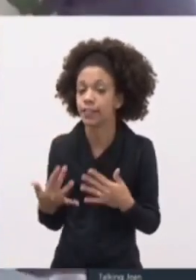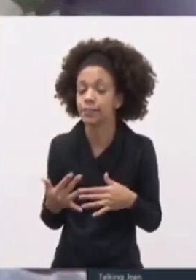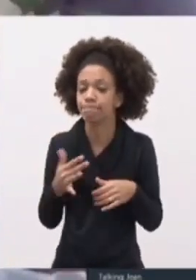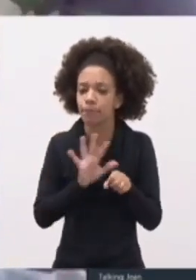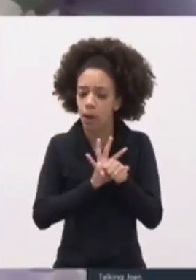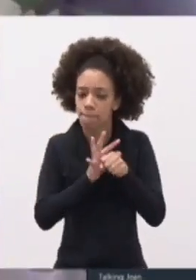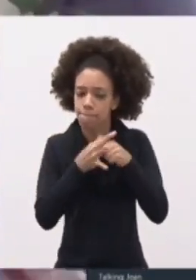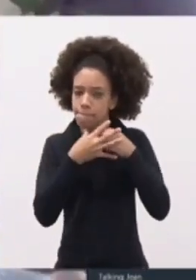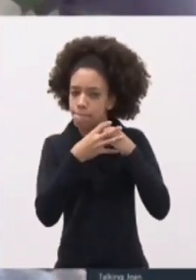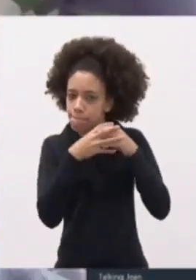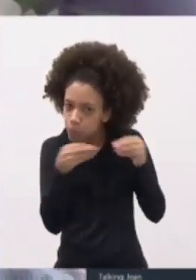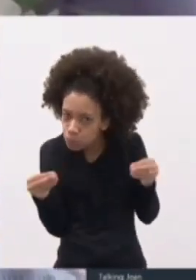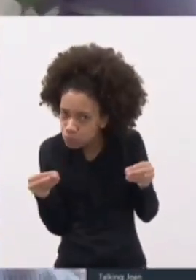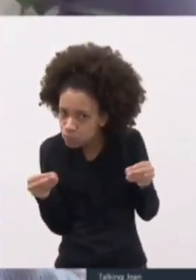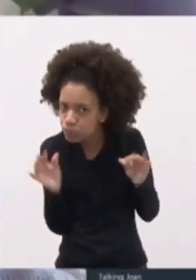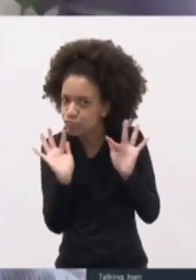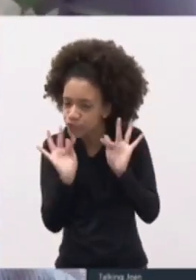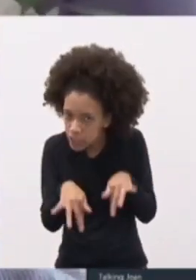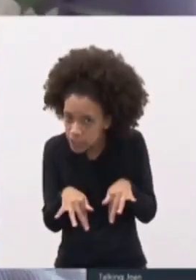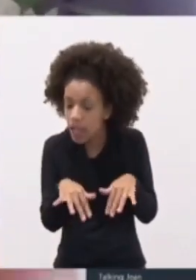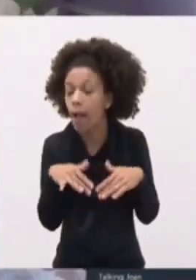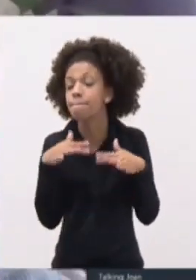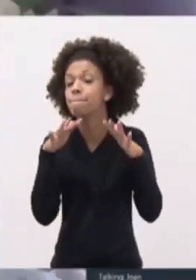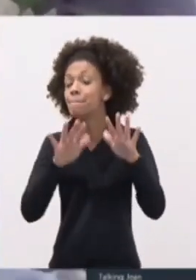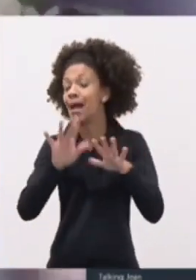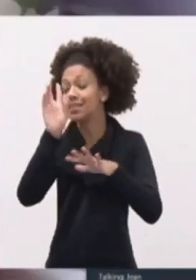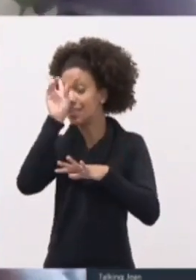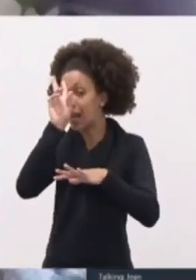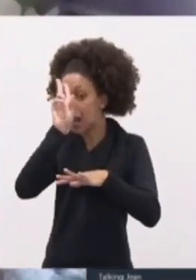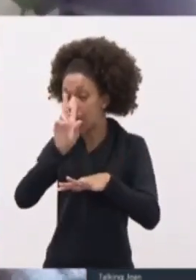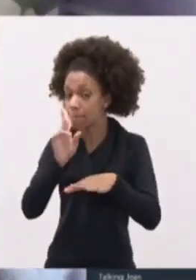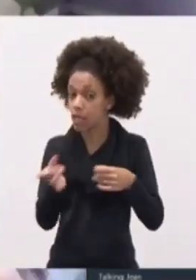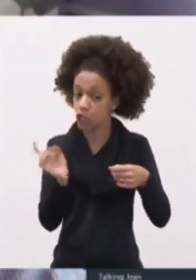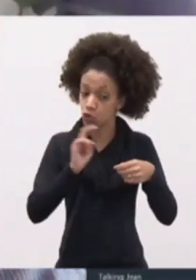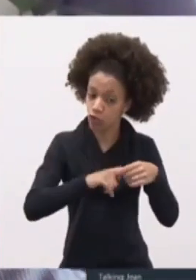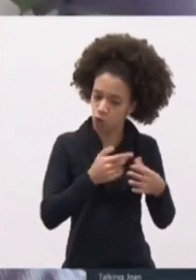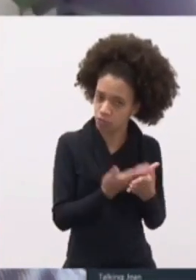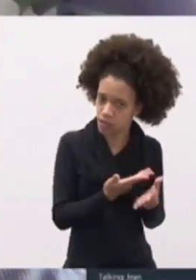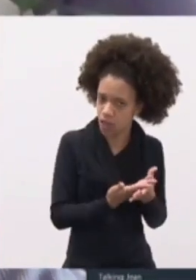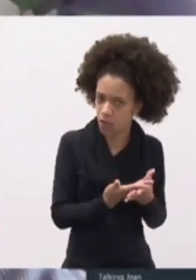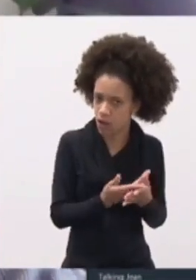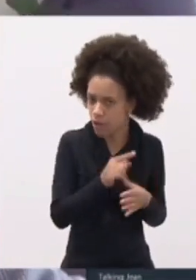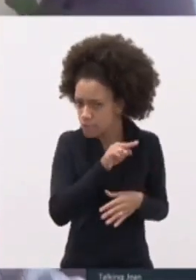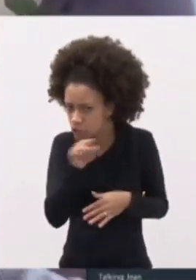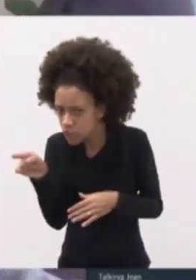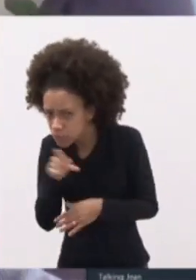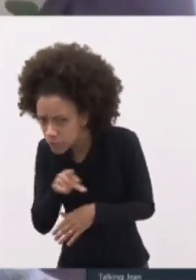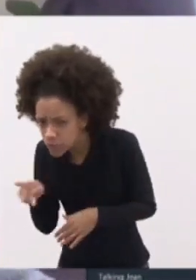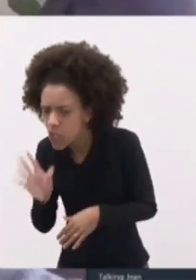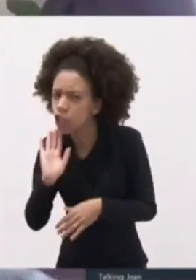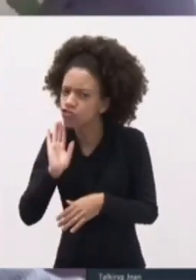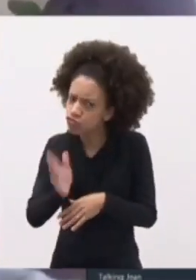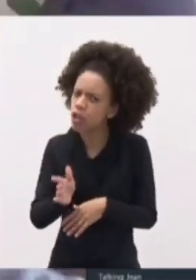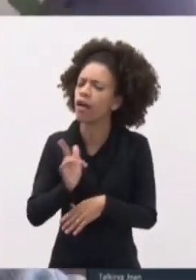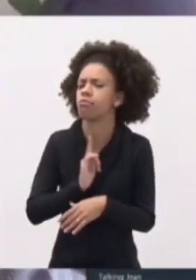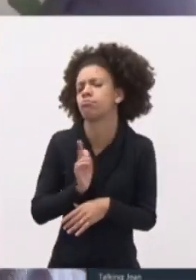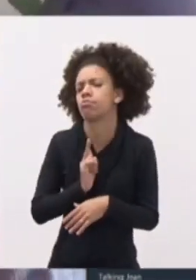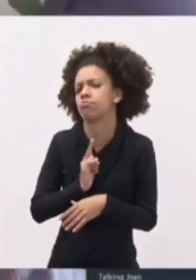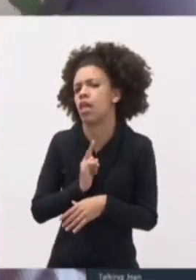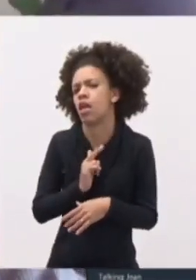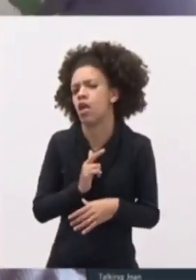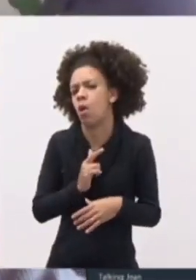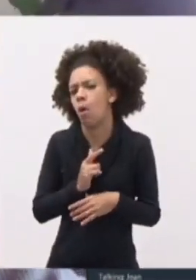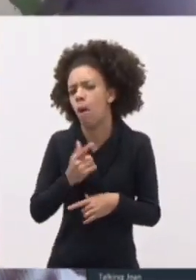possa, enfim, acabar. Mas lembre que no volta às aulas, muitos de vocês, professores, já vão ter uma